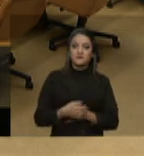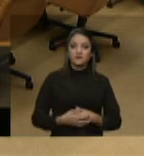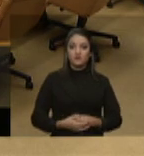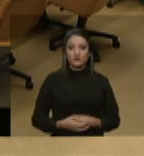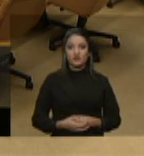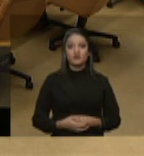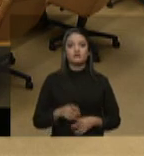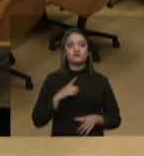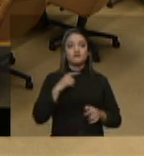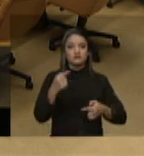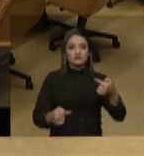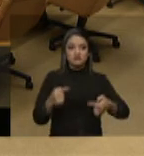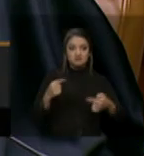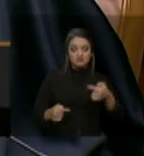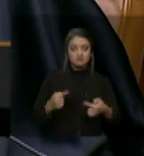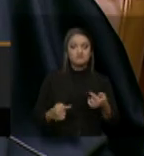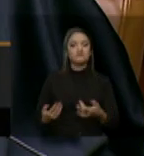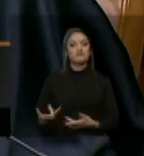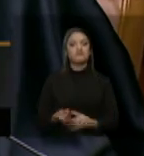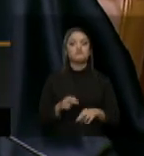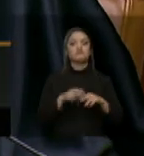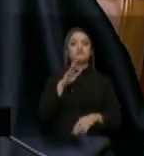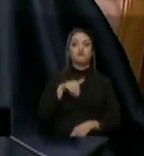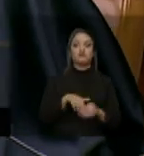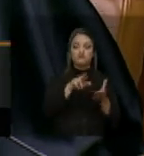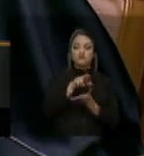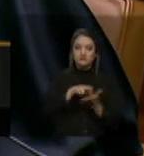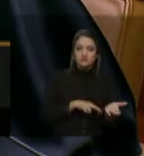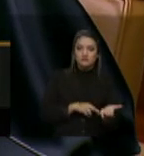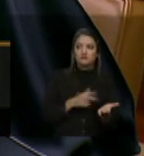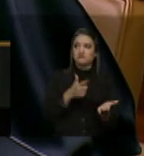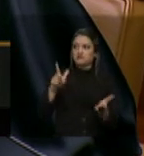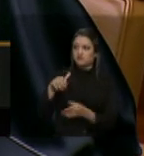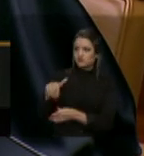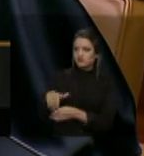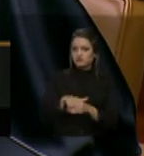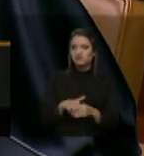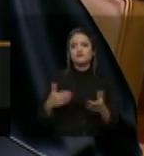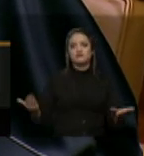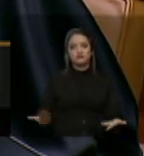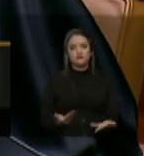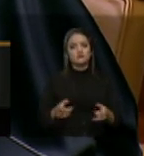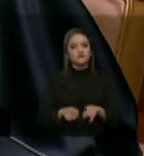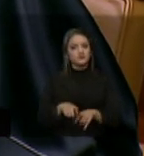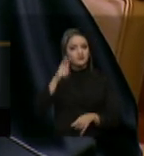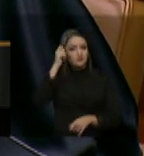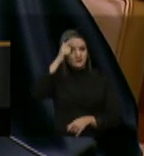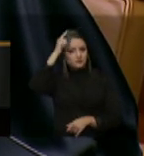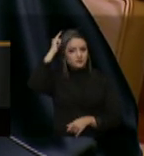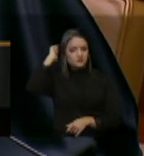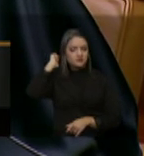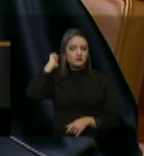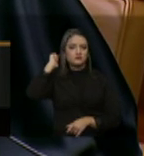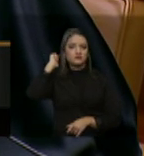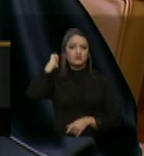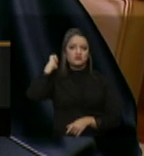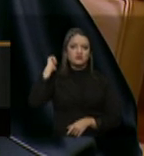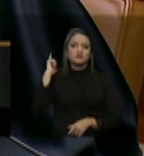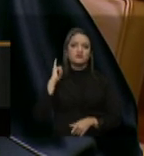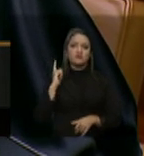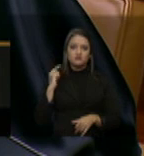profundos debates a partir do voto do relator dos votos proferidos e agora a partir do voto do Ministro Alexandre de Moraes permitindo